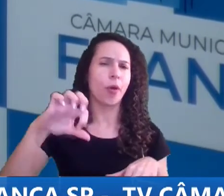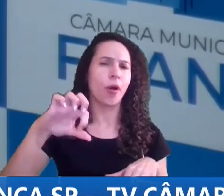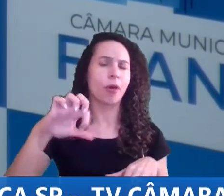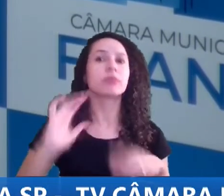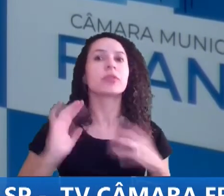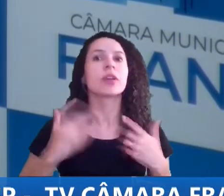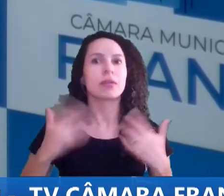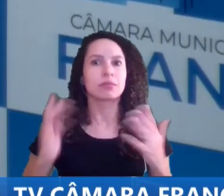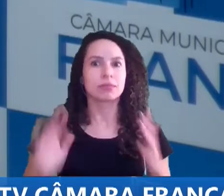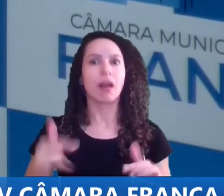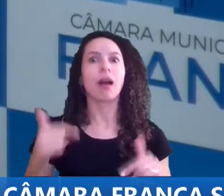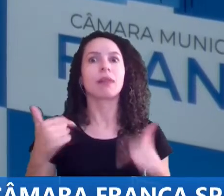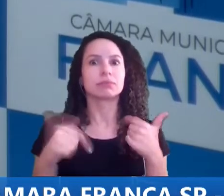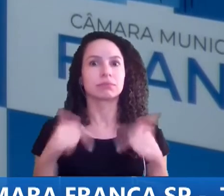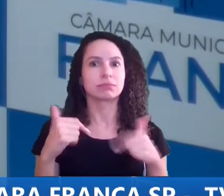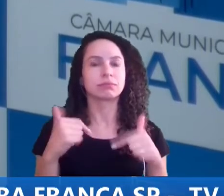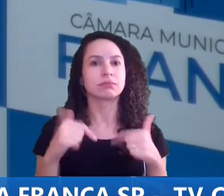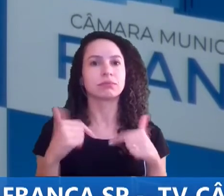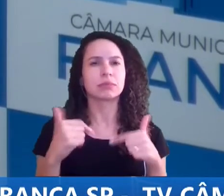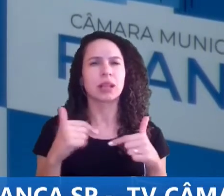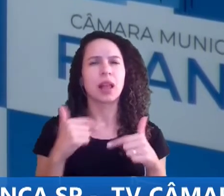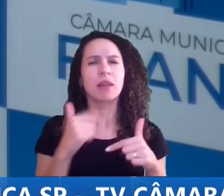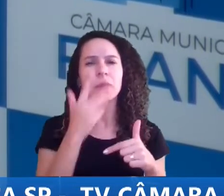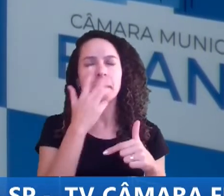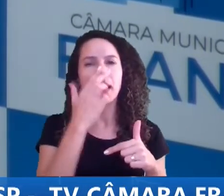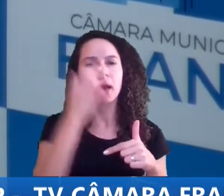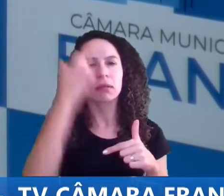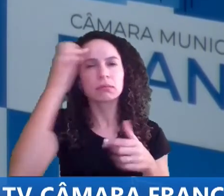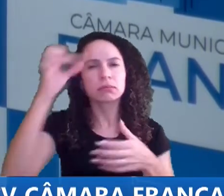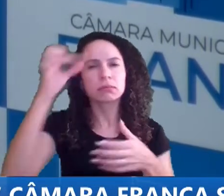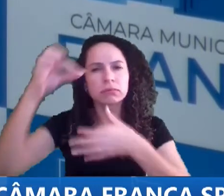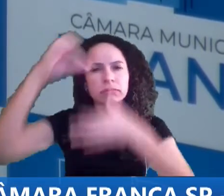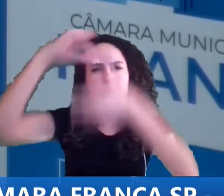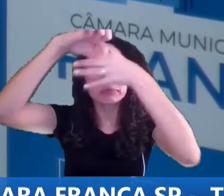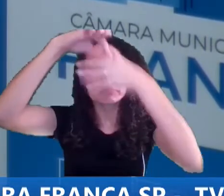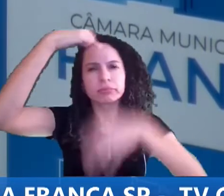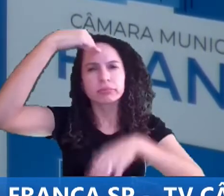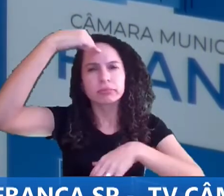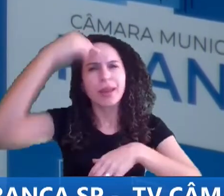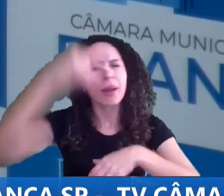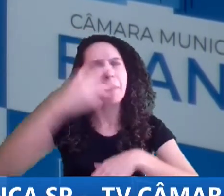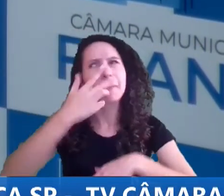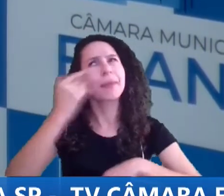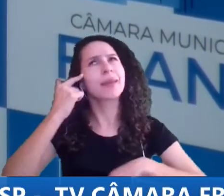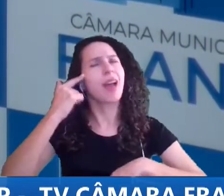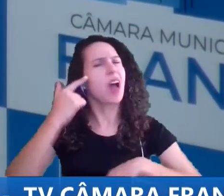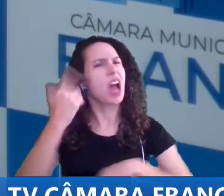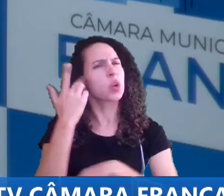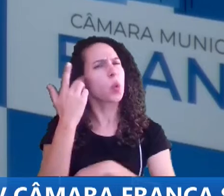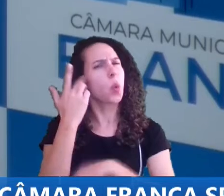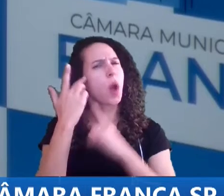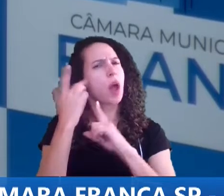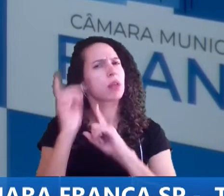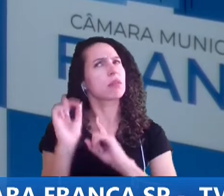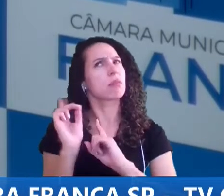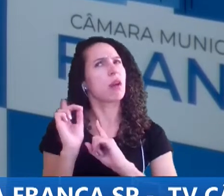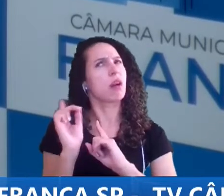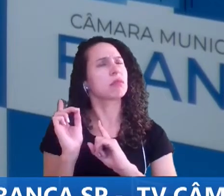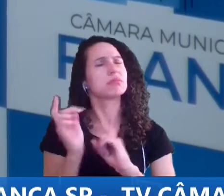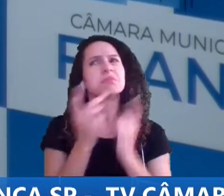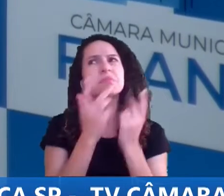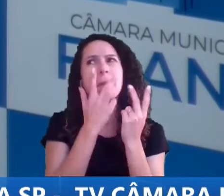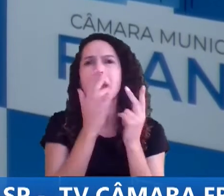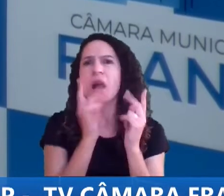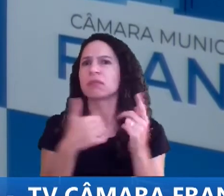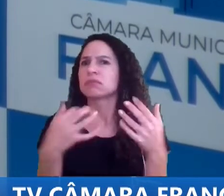meio que tinha uma sementinha dentro da minha cabeça, falei, isso não é normal. Eu não sei, isso não está certo,